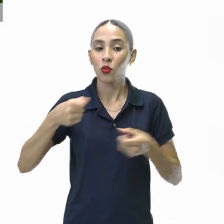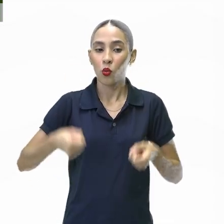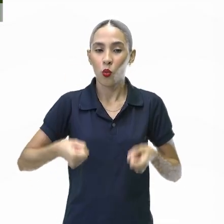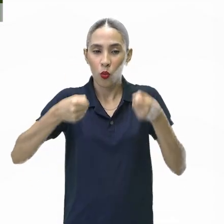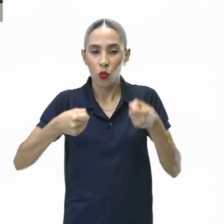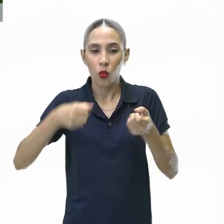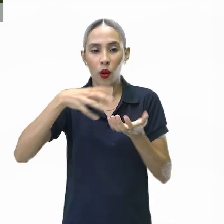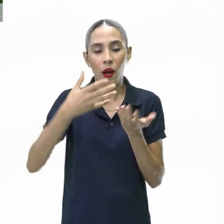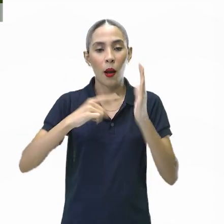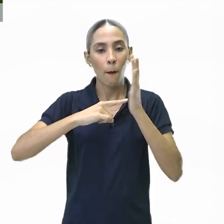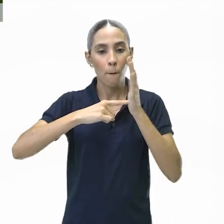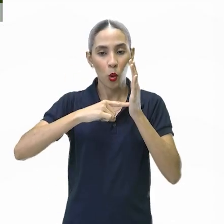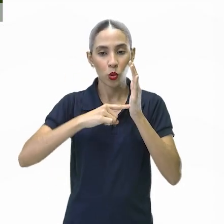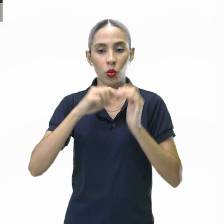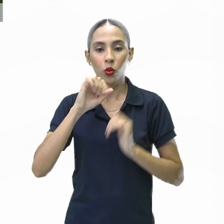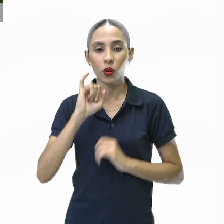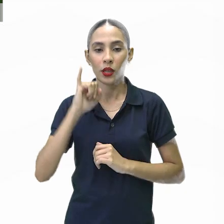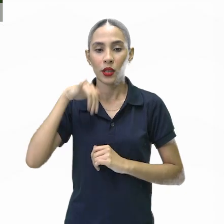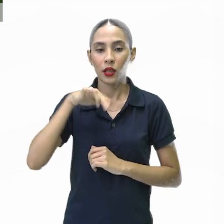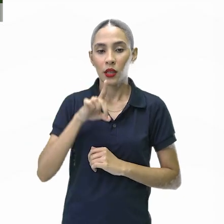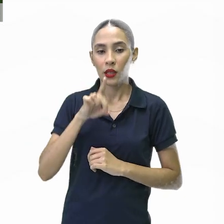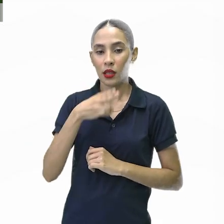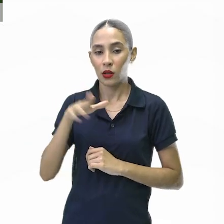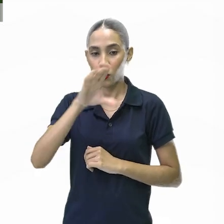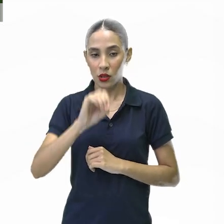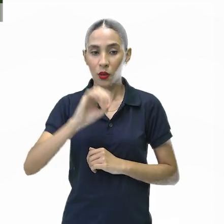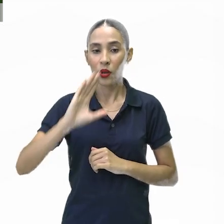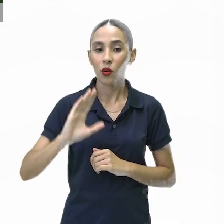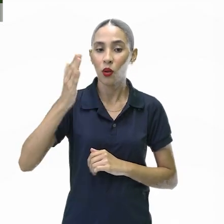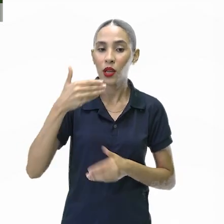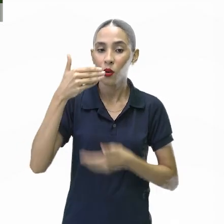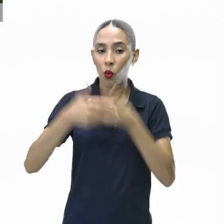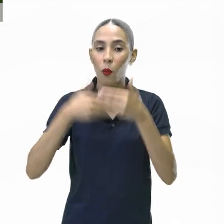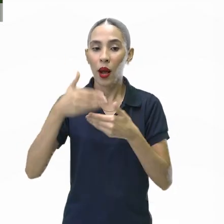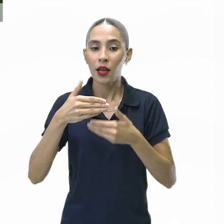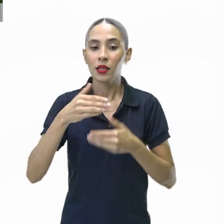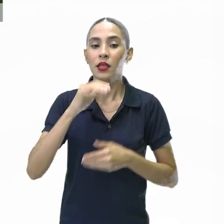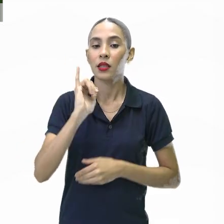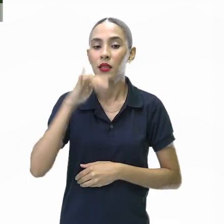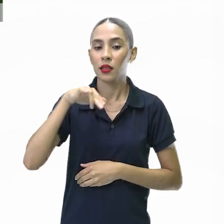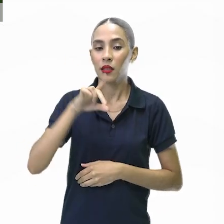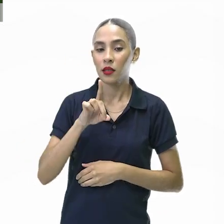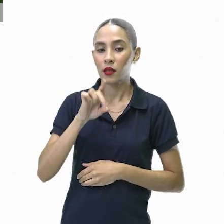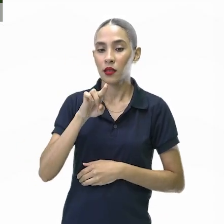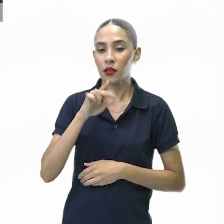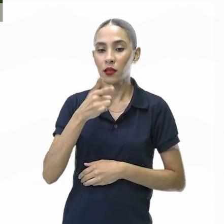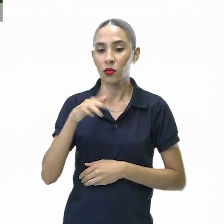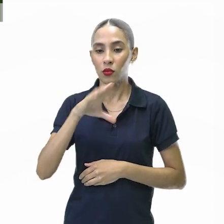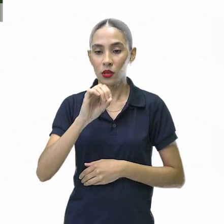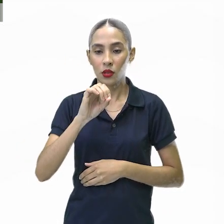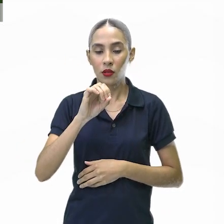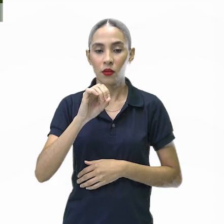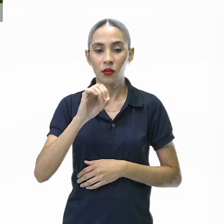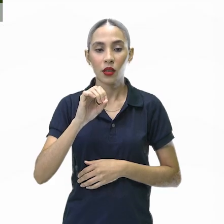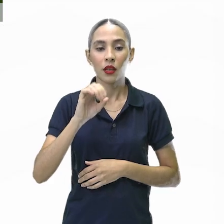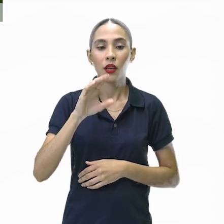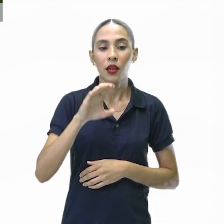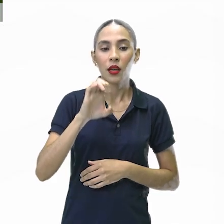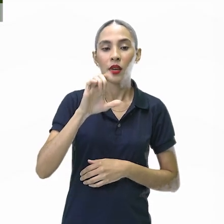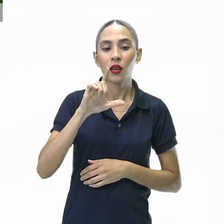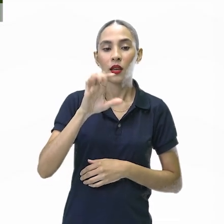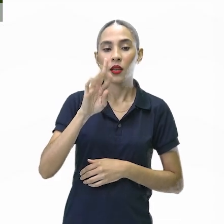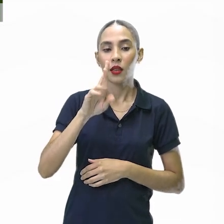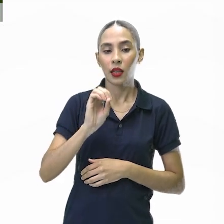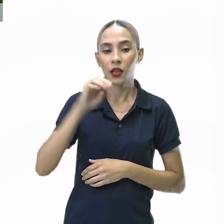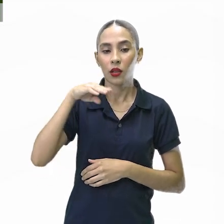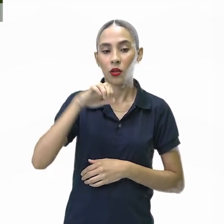indução. E ele funciona com base no fenômeno da indução eletromagnética, descoberto lá por